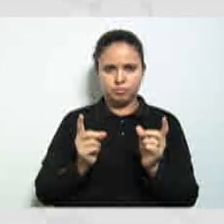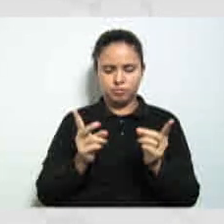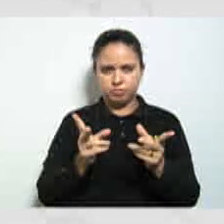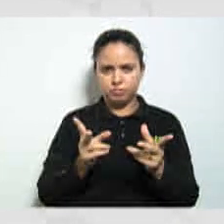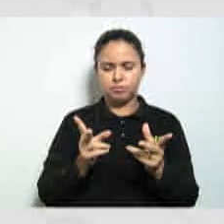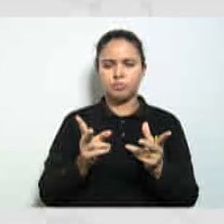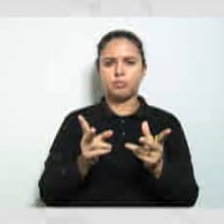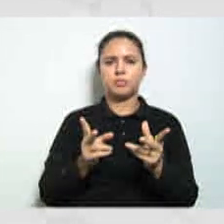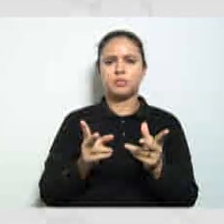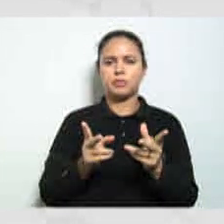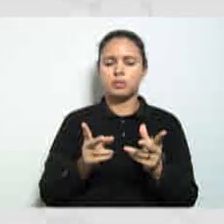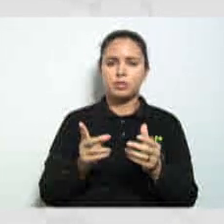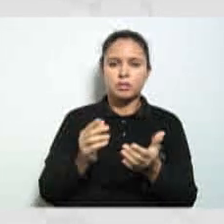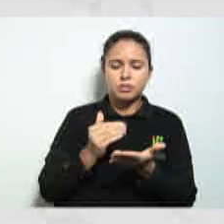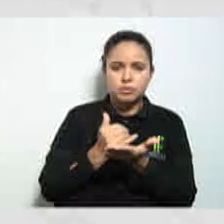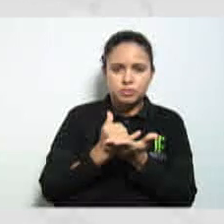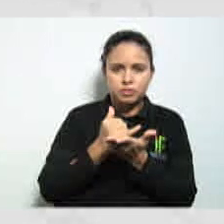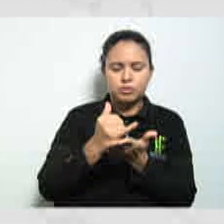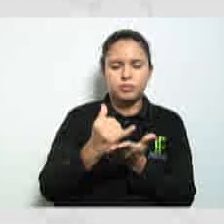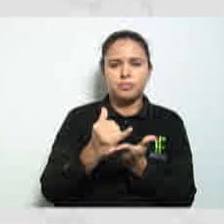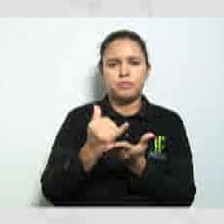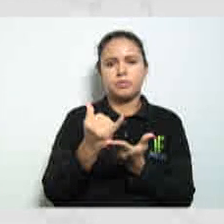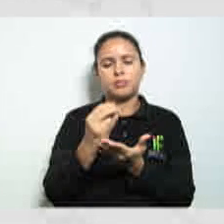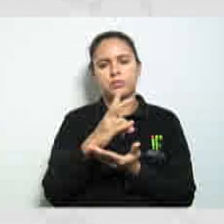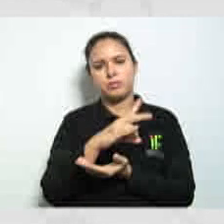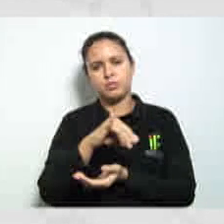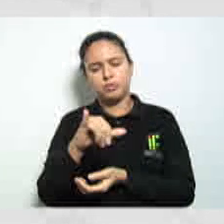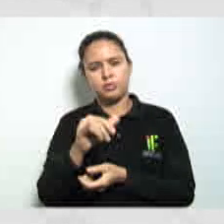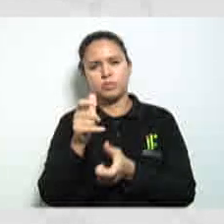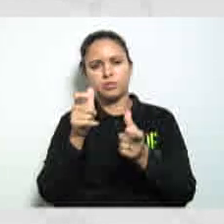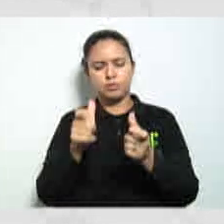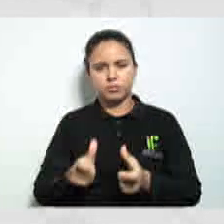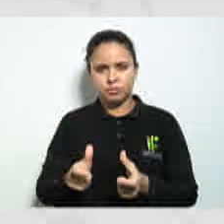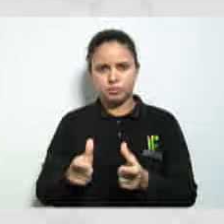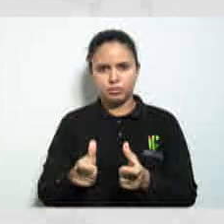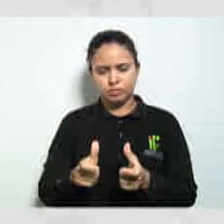para onde? Vai para o